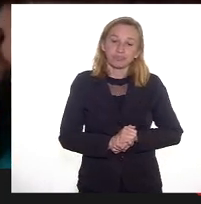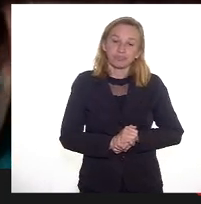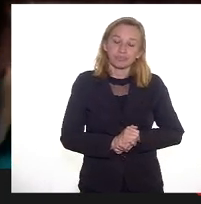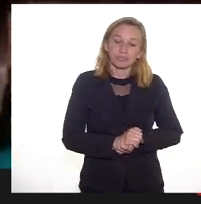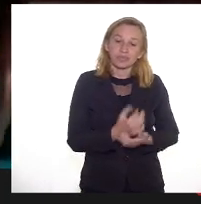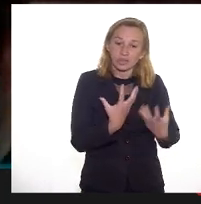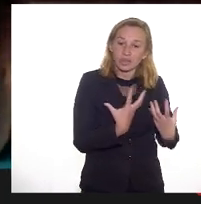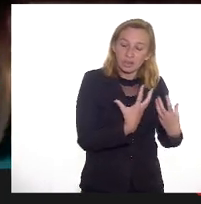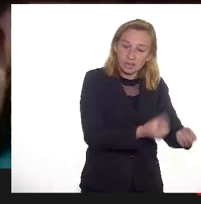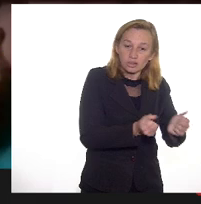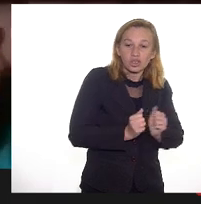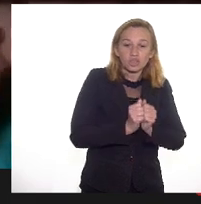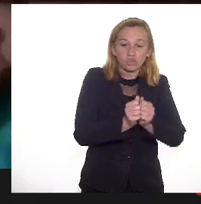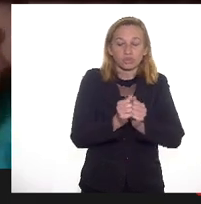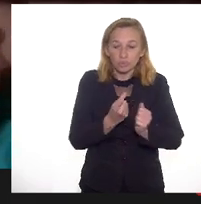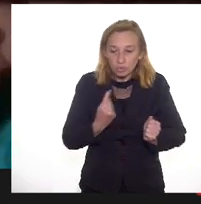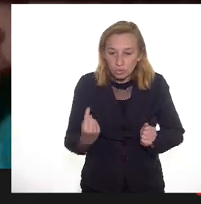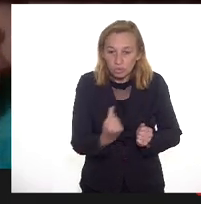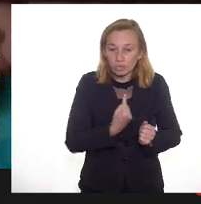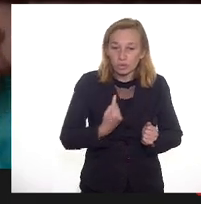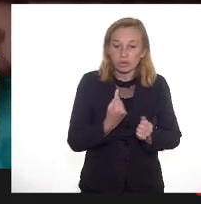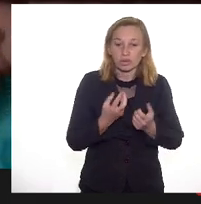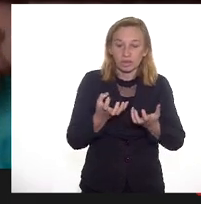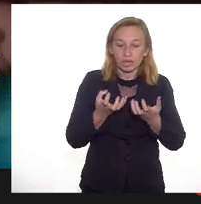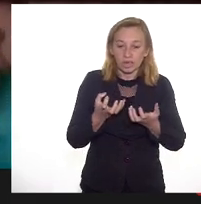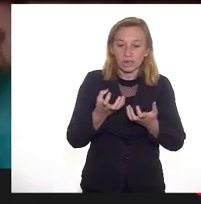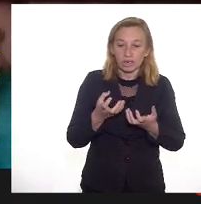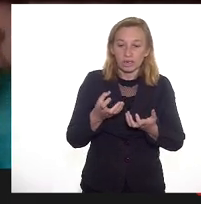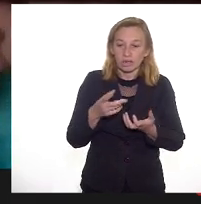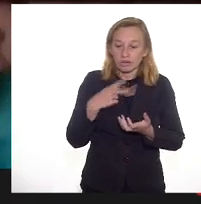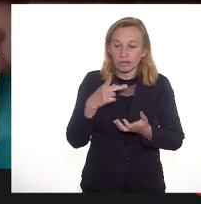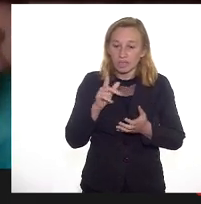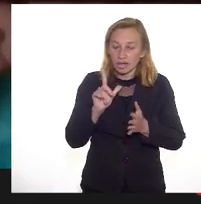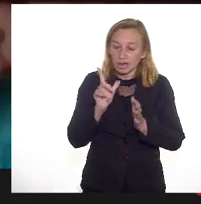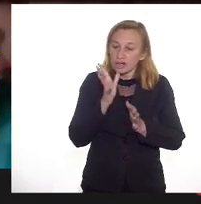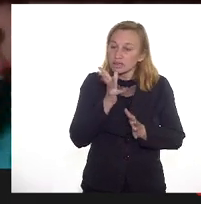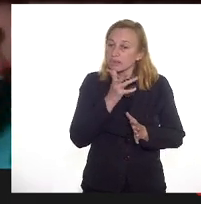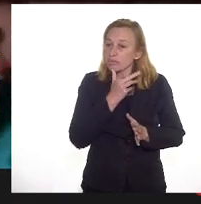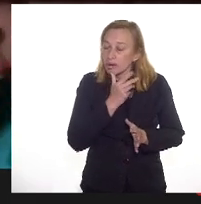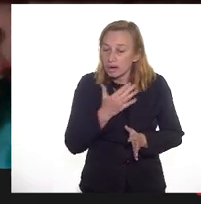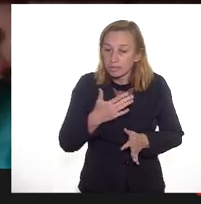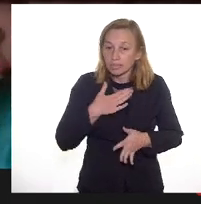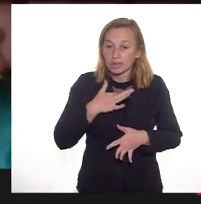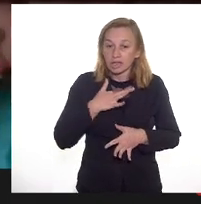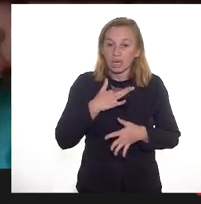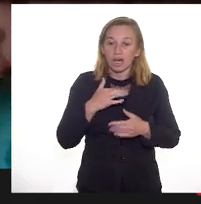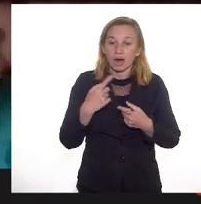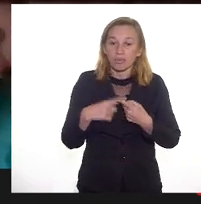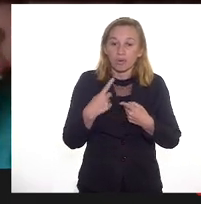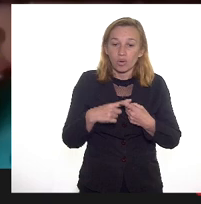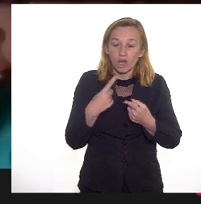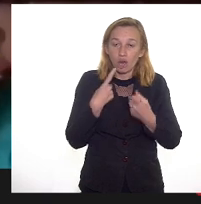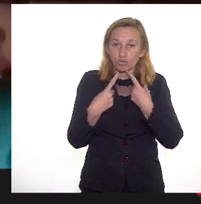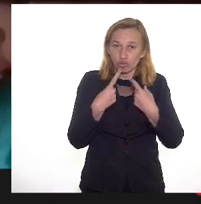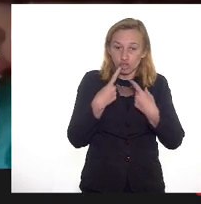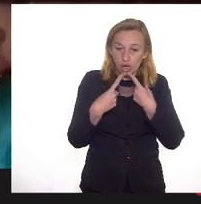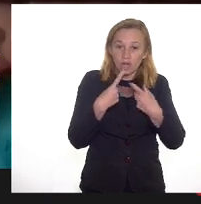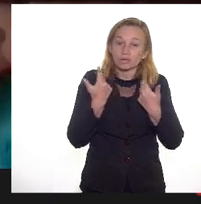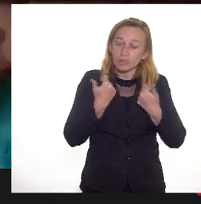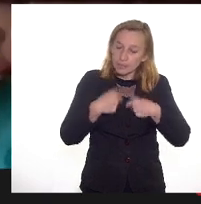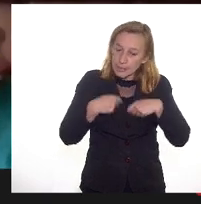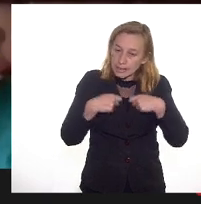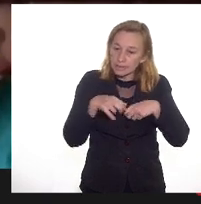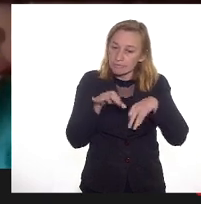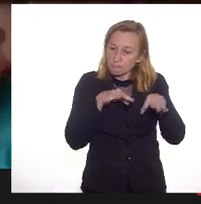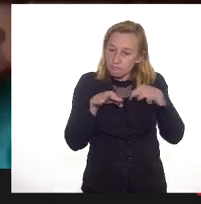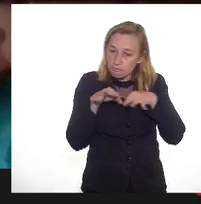aceitou estar conosco, né? Quero até aqui justificar minha demora no envio da lista, porque isso é um diálogo que precisa ser feito,